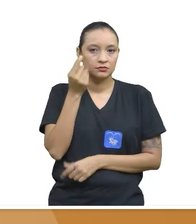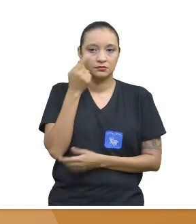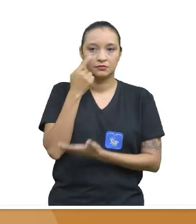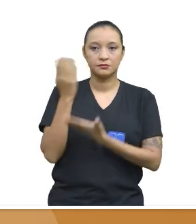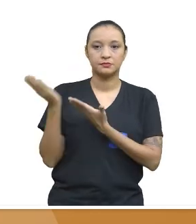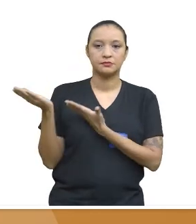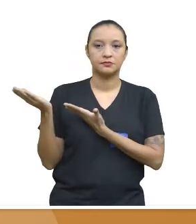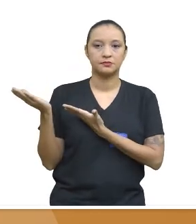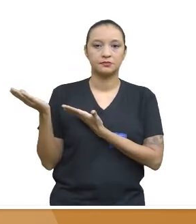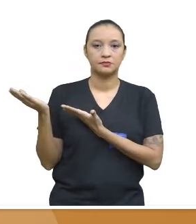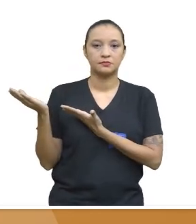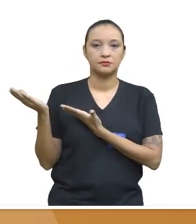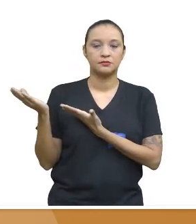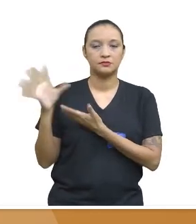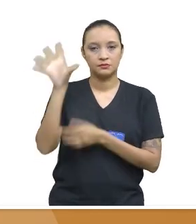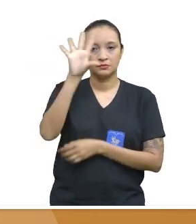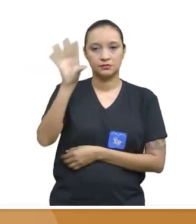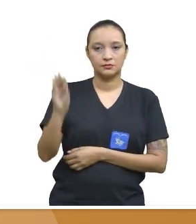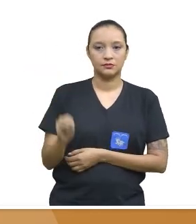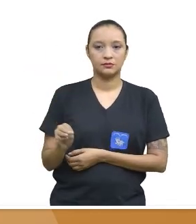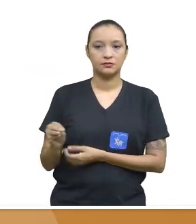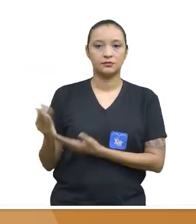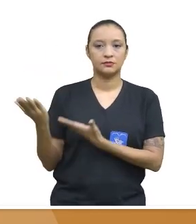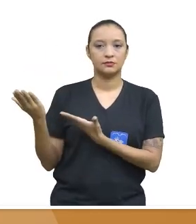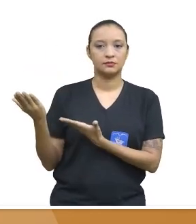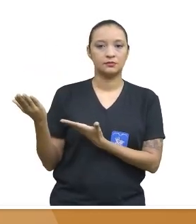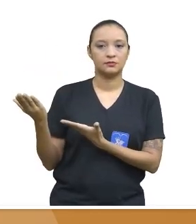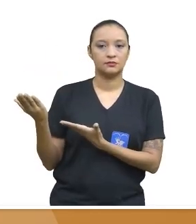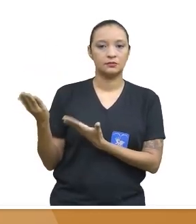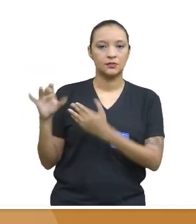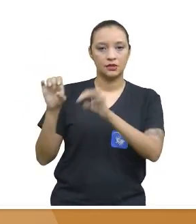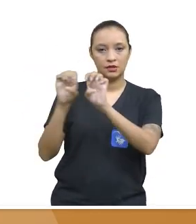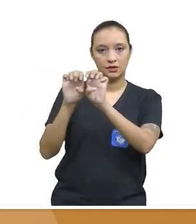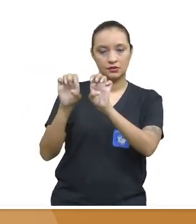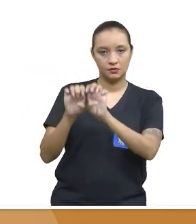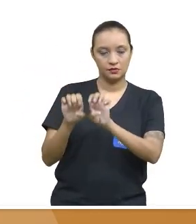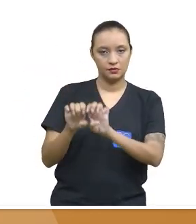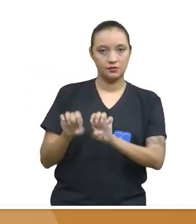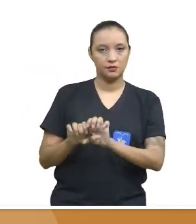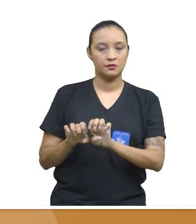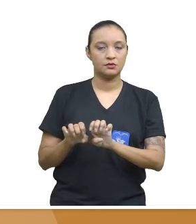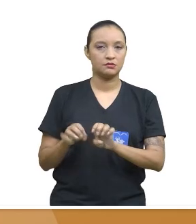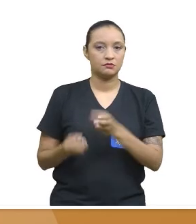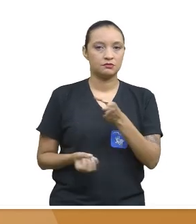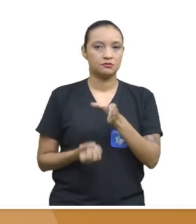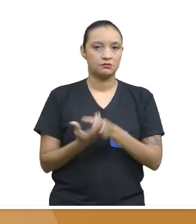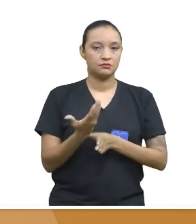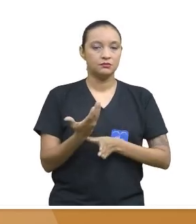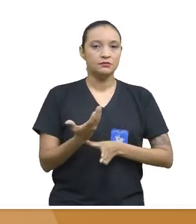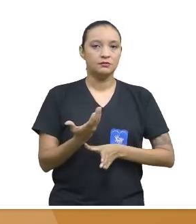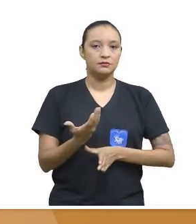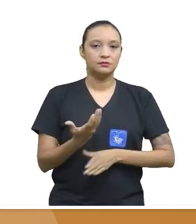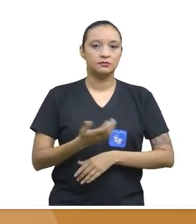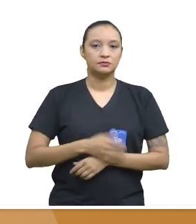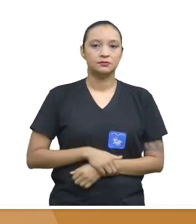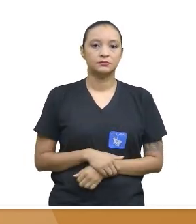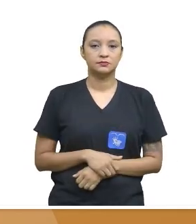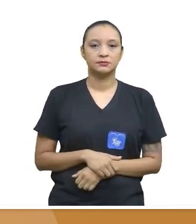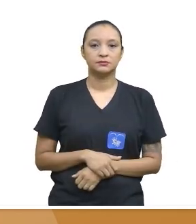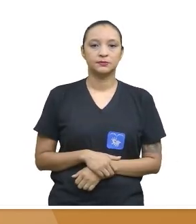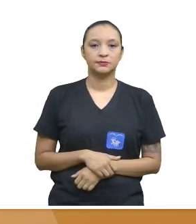nessa imagem a estrutura que se tornou, né, a estrutura que